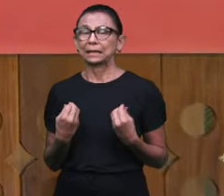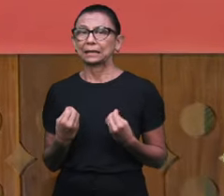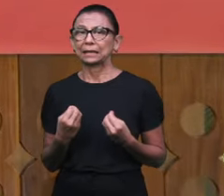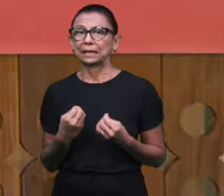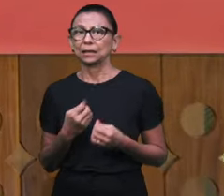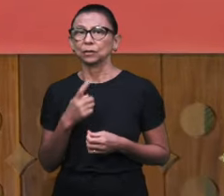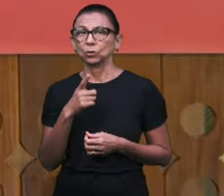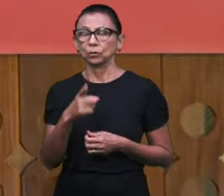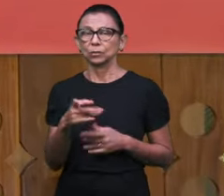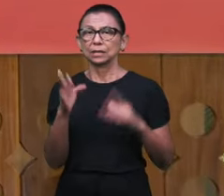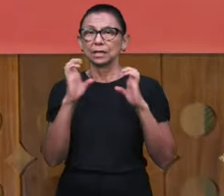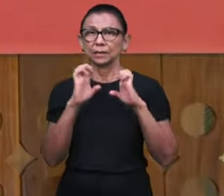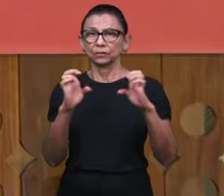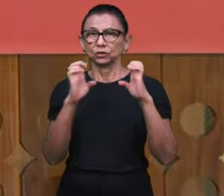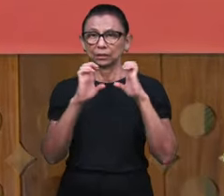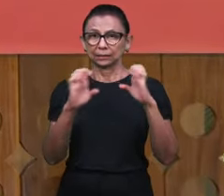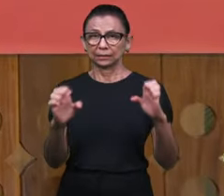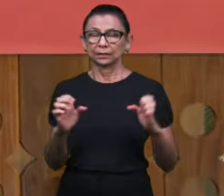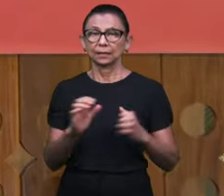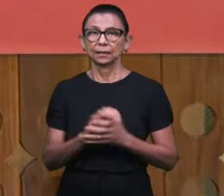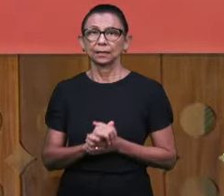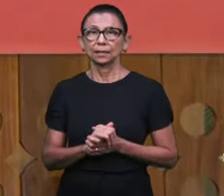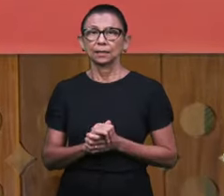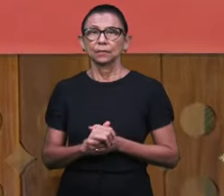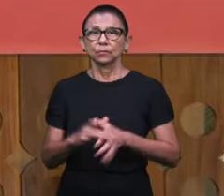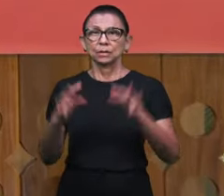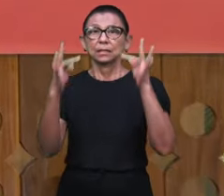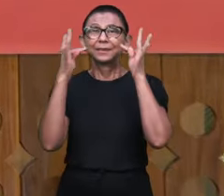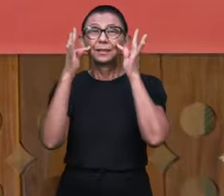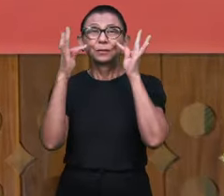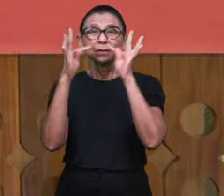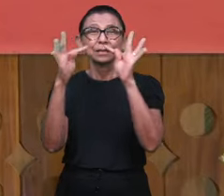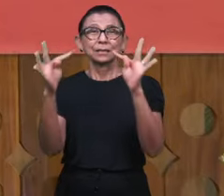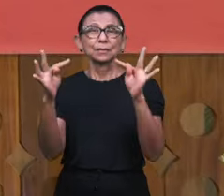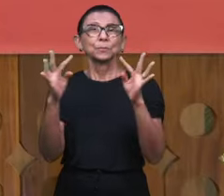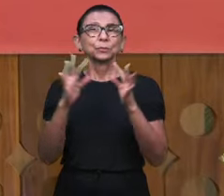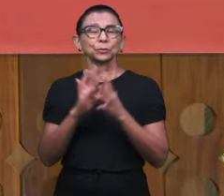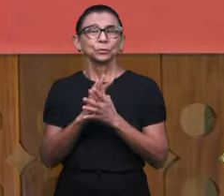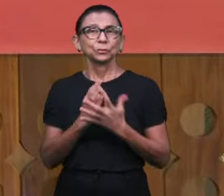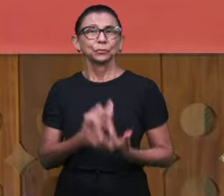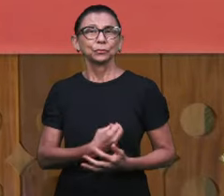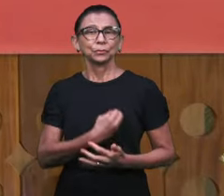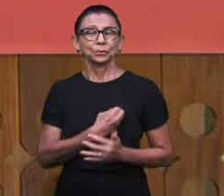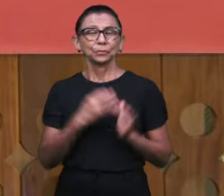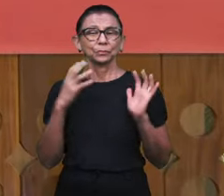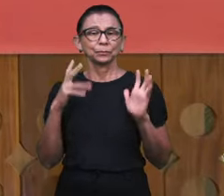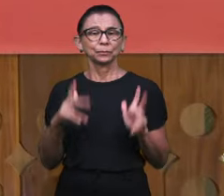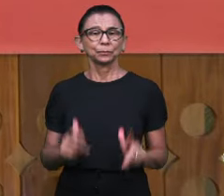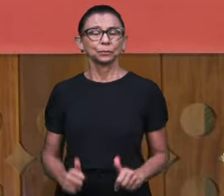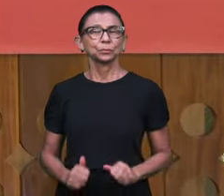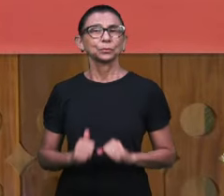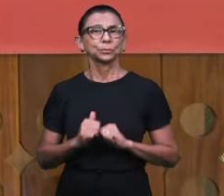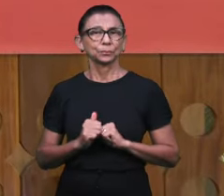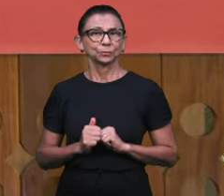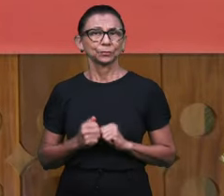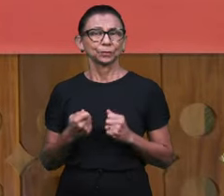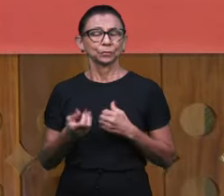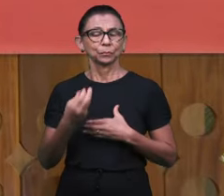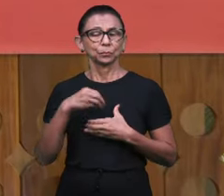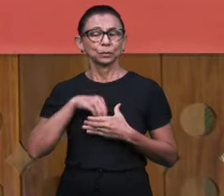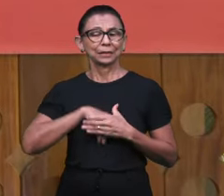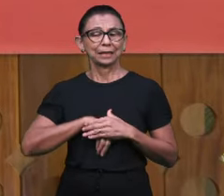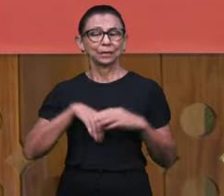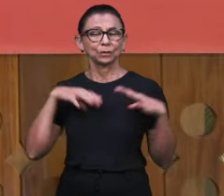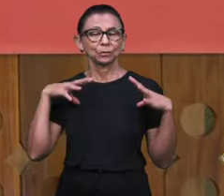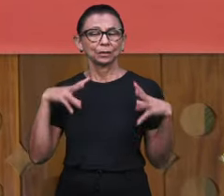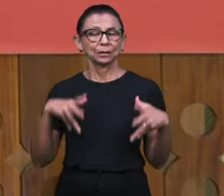de morte, de carne podre. Por isso ele é limpo por dentro e por